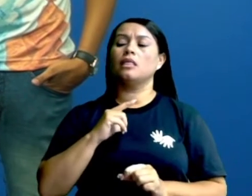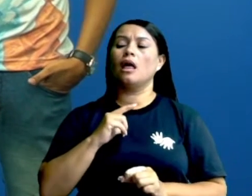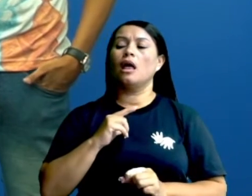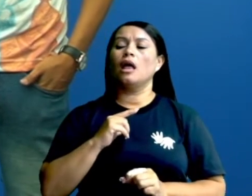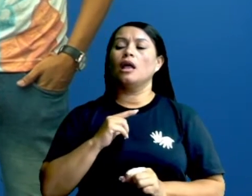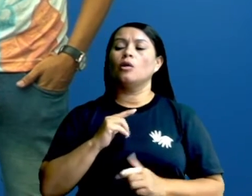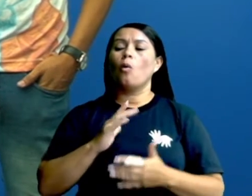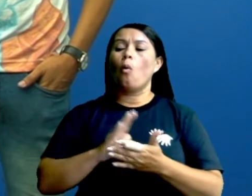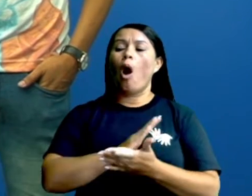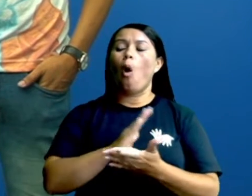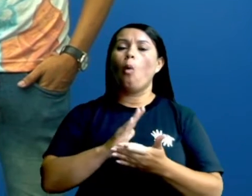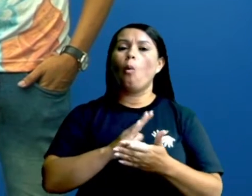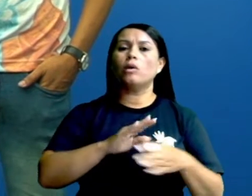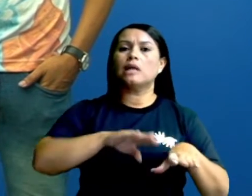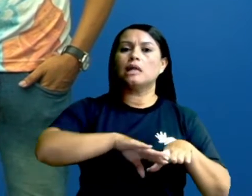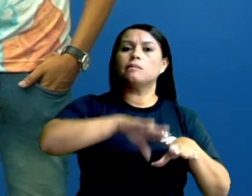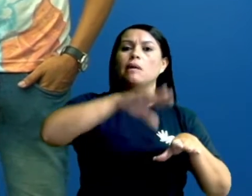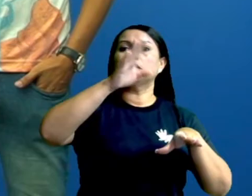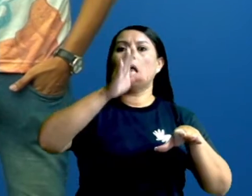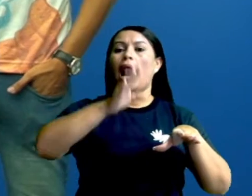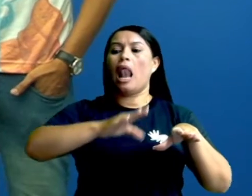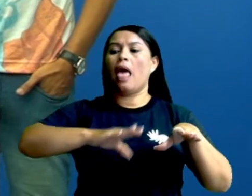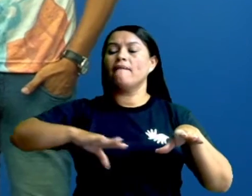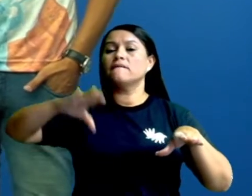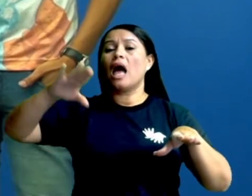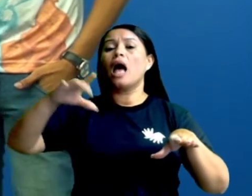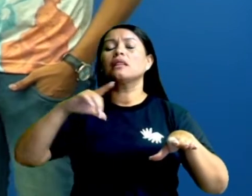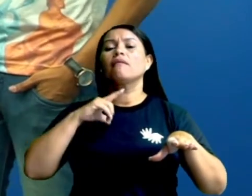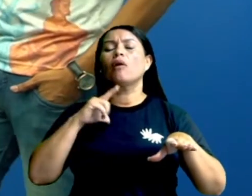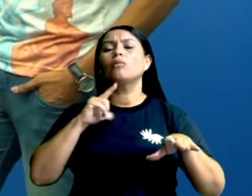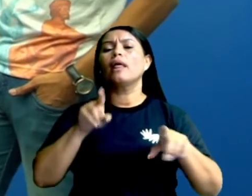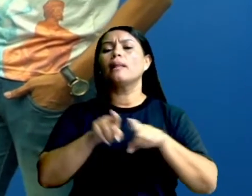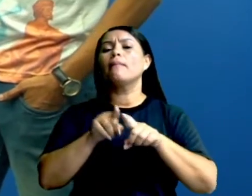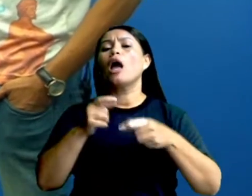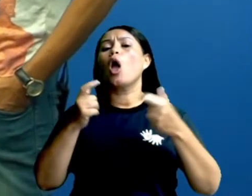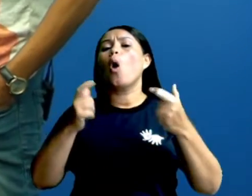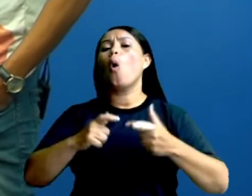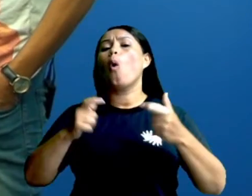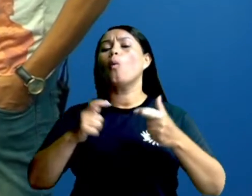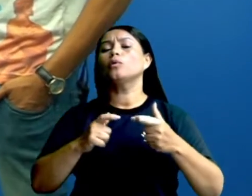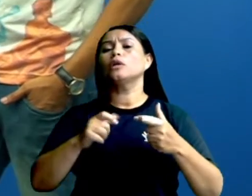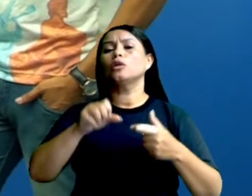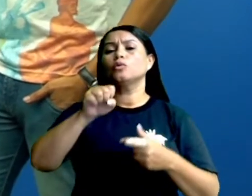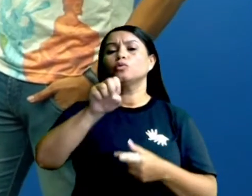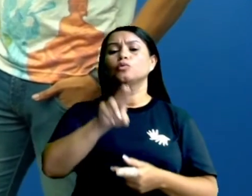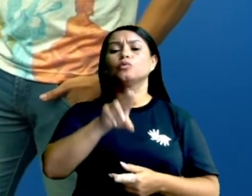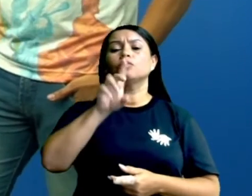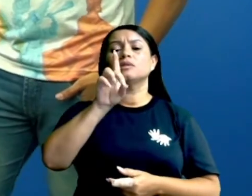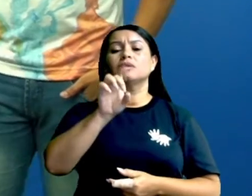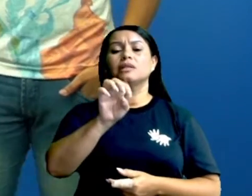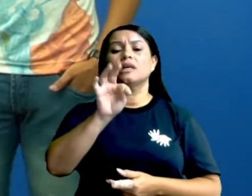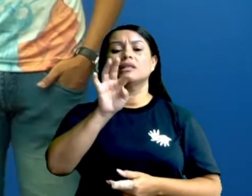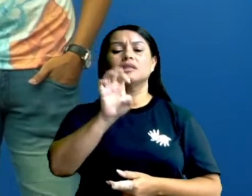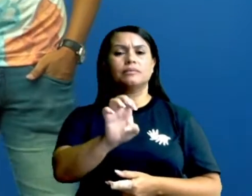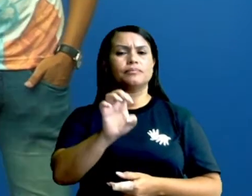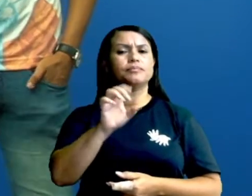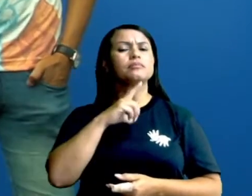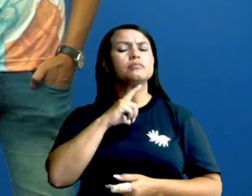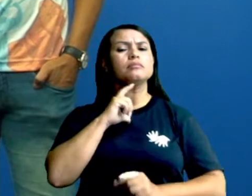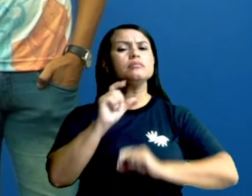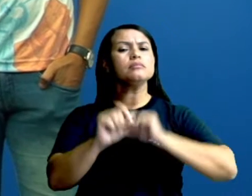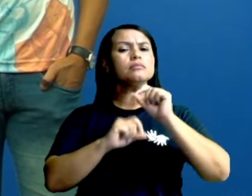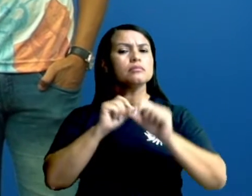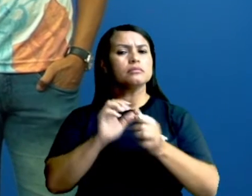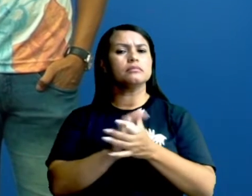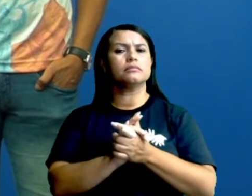das áreas mais elevadas do nosso território, eles vão estar concentrados exatamente na região sudeste, tá? A grosso modo, a gente tem o